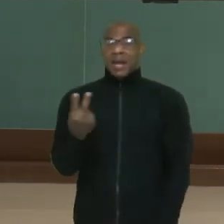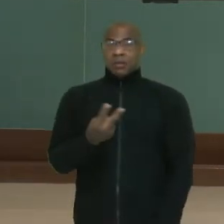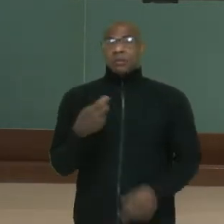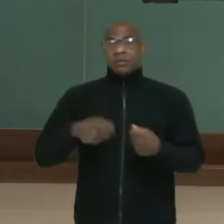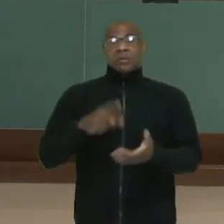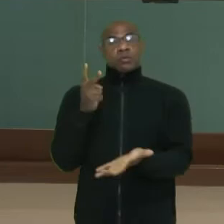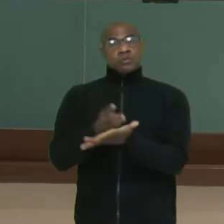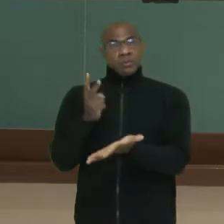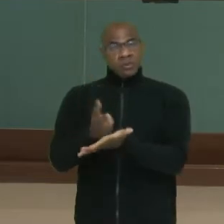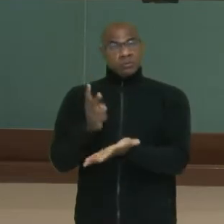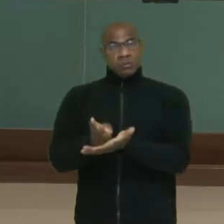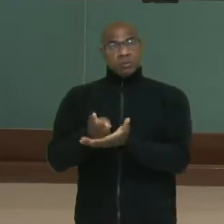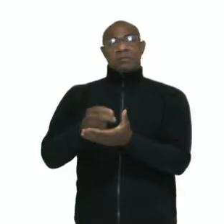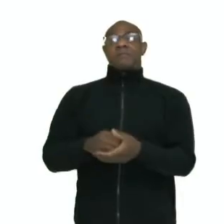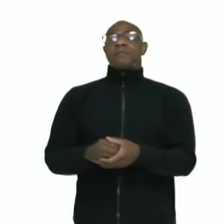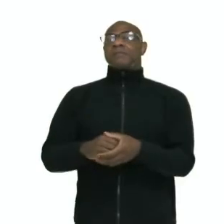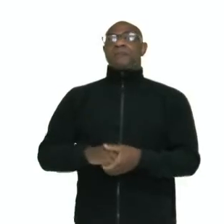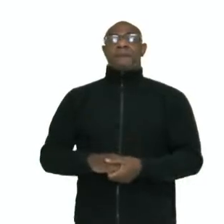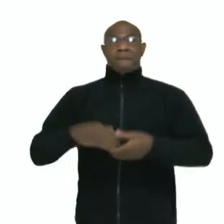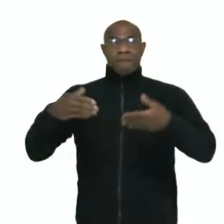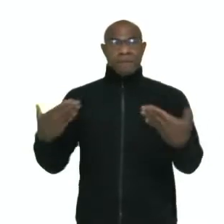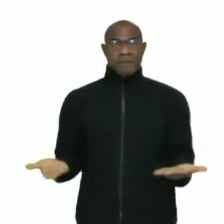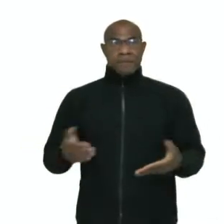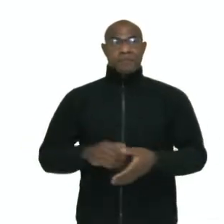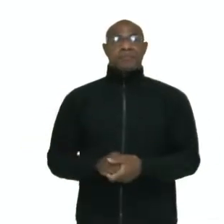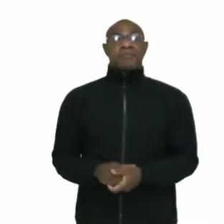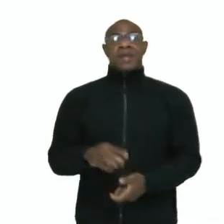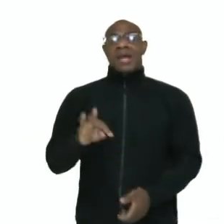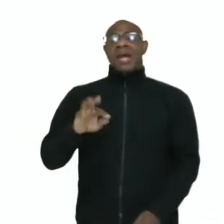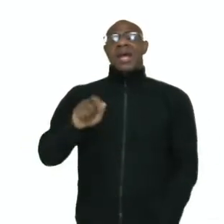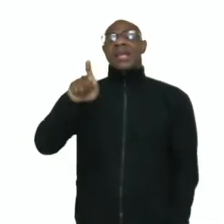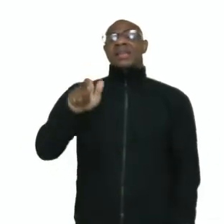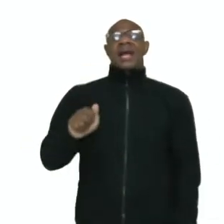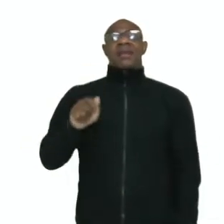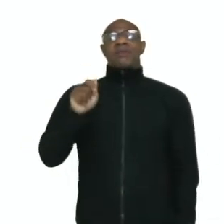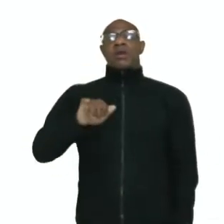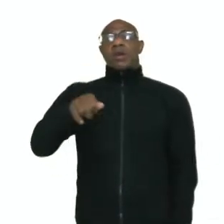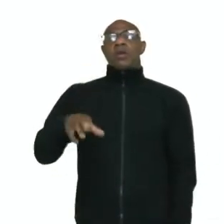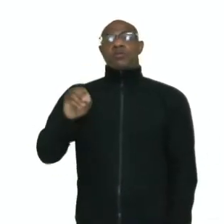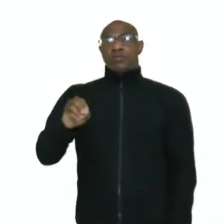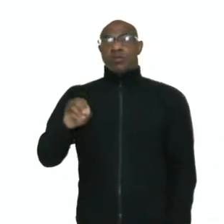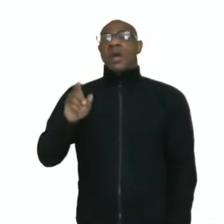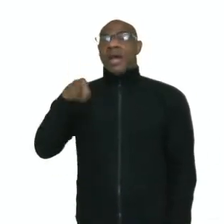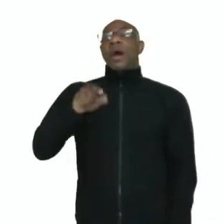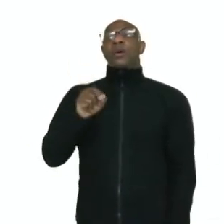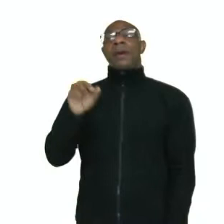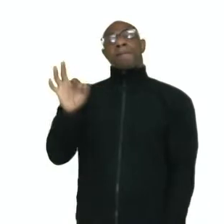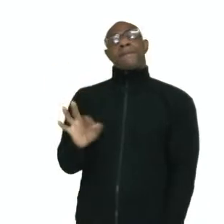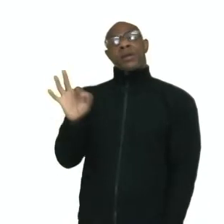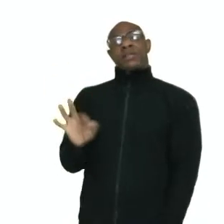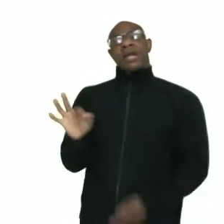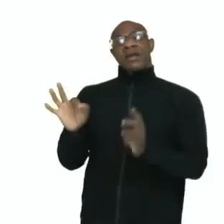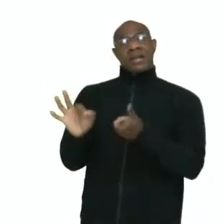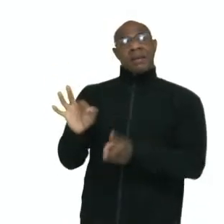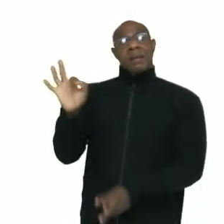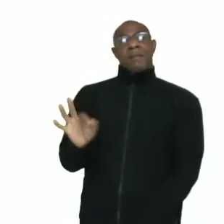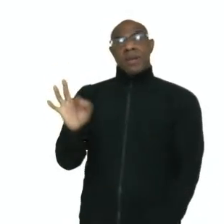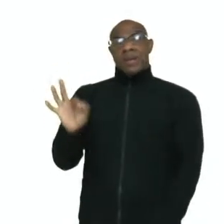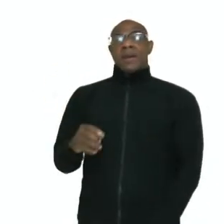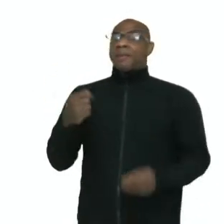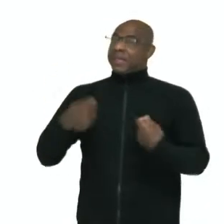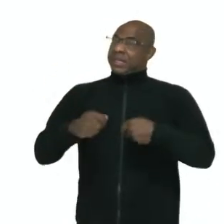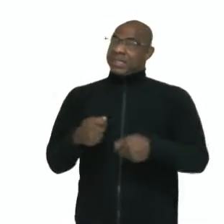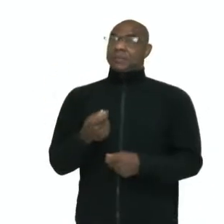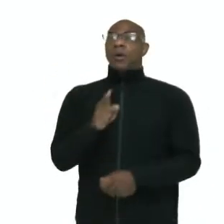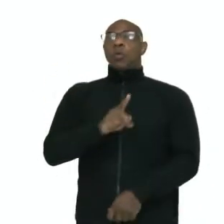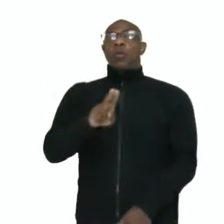na mesma, tá bom? A taxa de juros geralmente é dada em porcentagem, então devemos usá-la na forma decimal